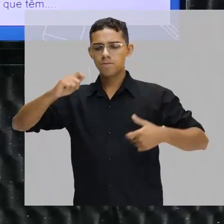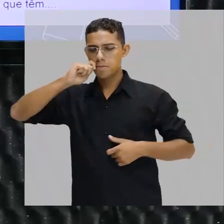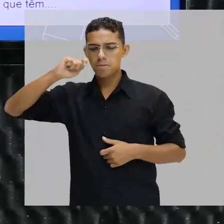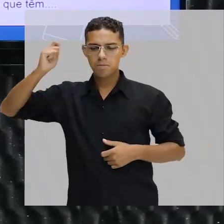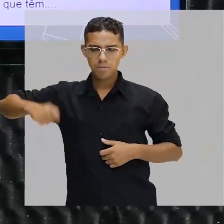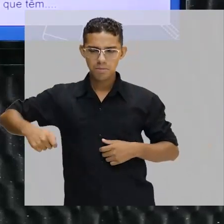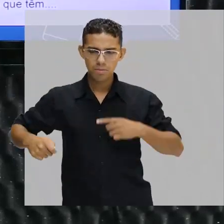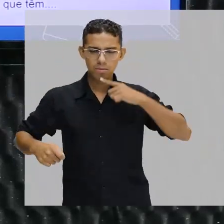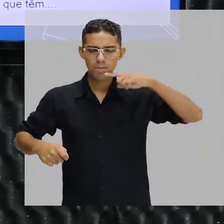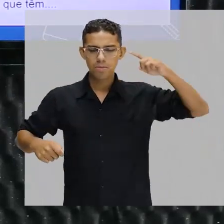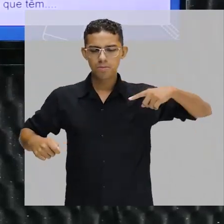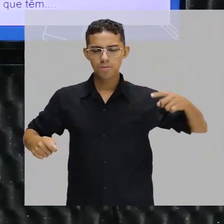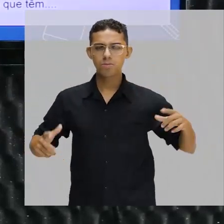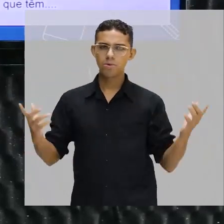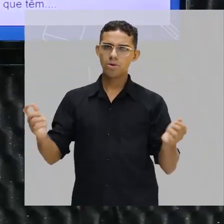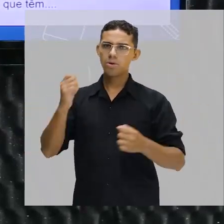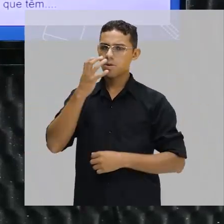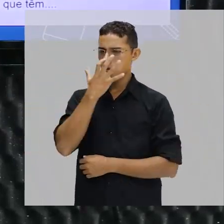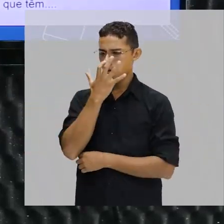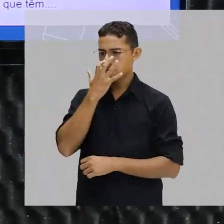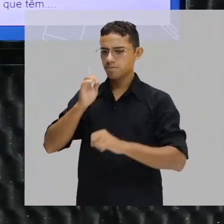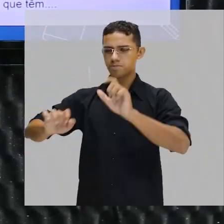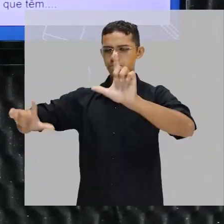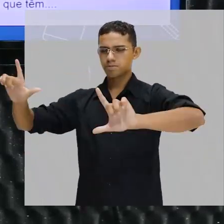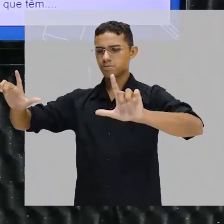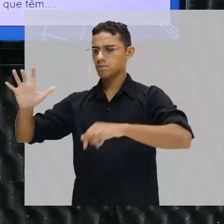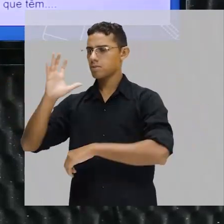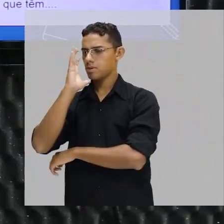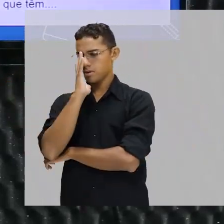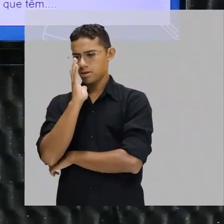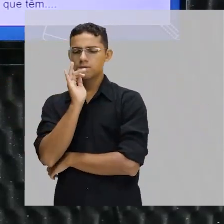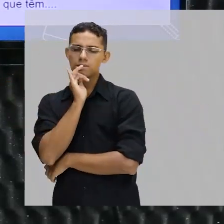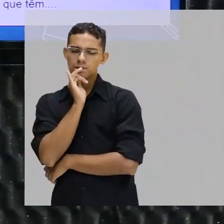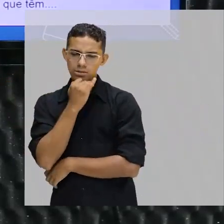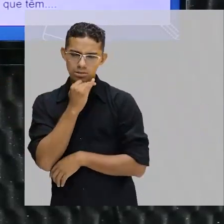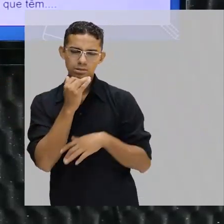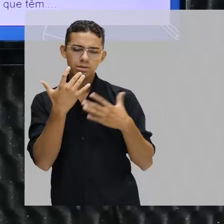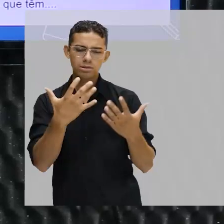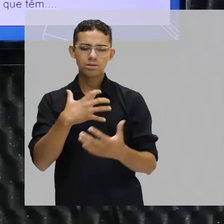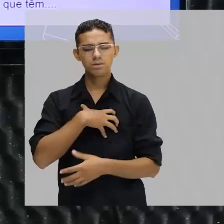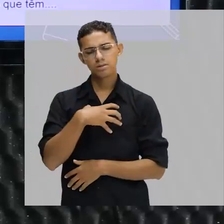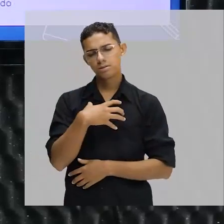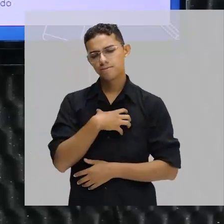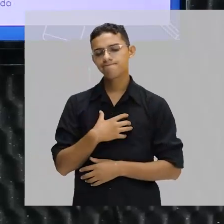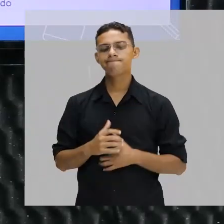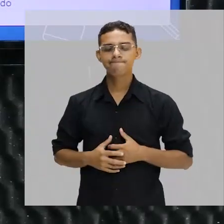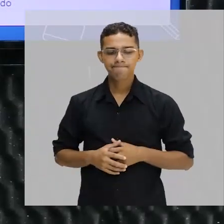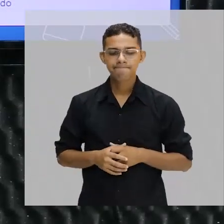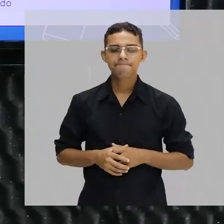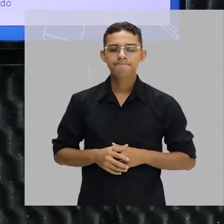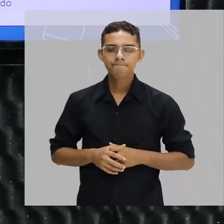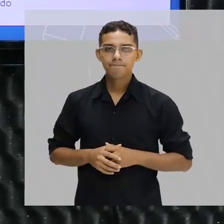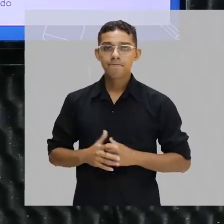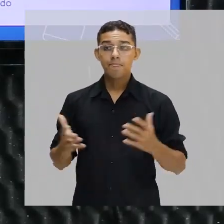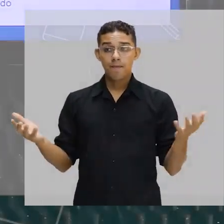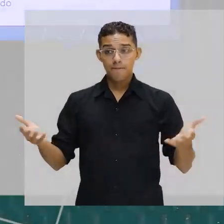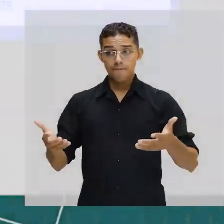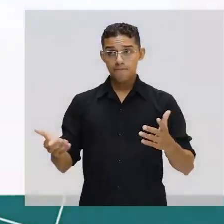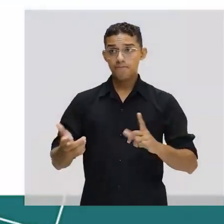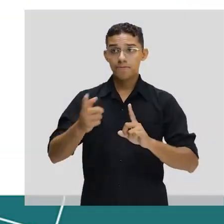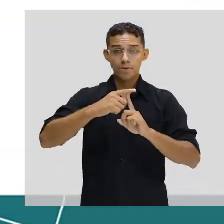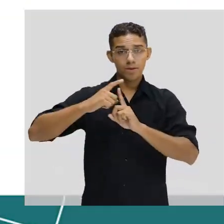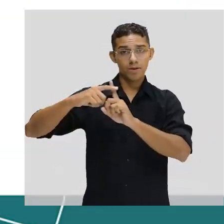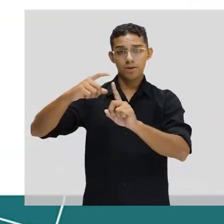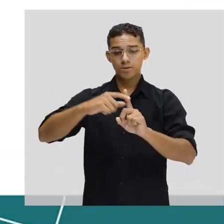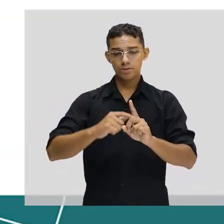Tenho certeza que vocês têm acompanhado também uma situação extremamente triste da gente estar acompanhando. Vamos agora para o